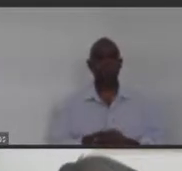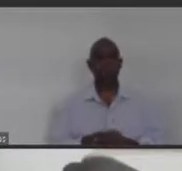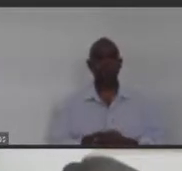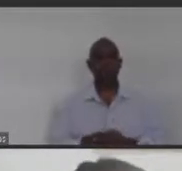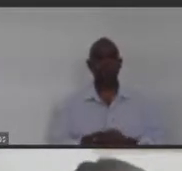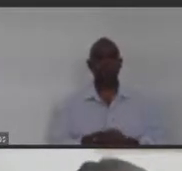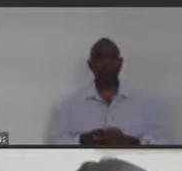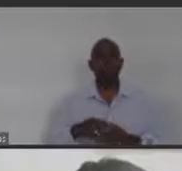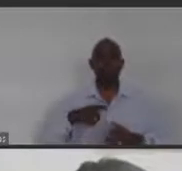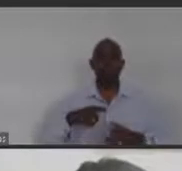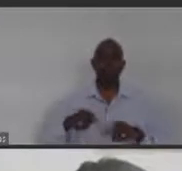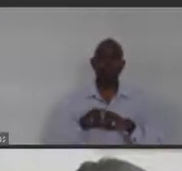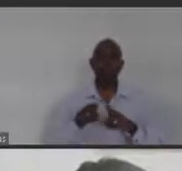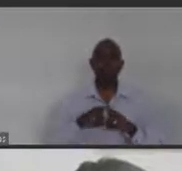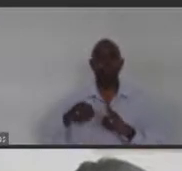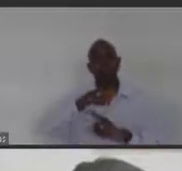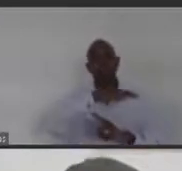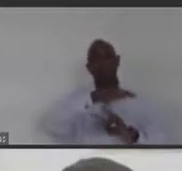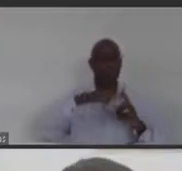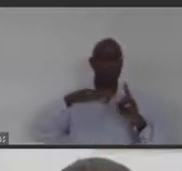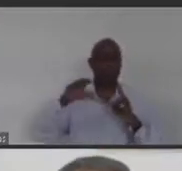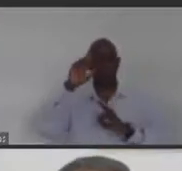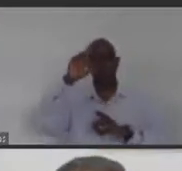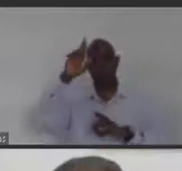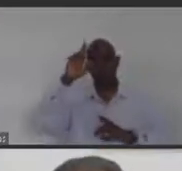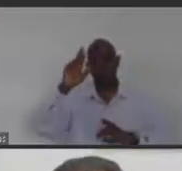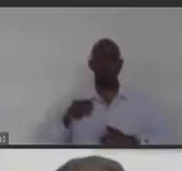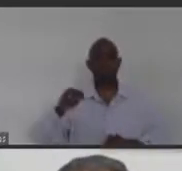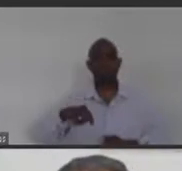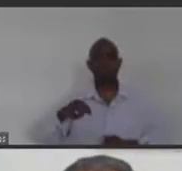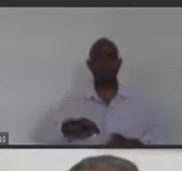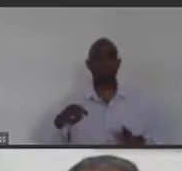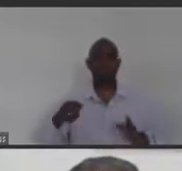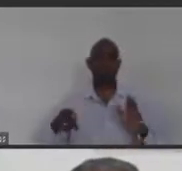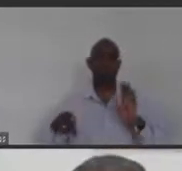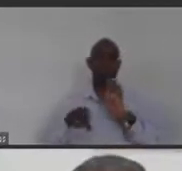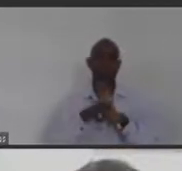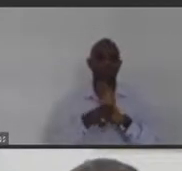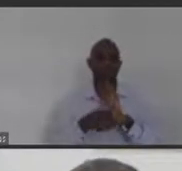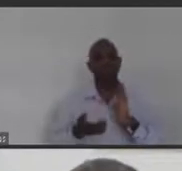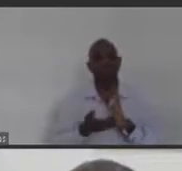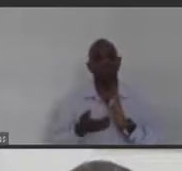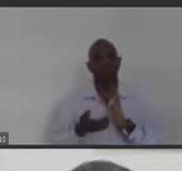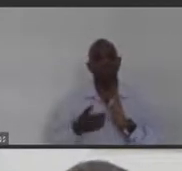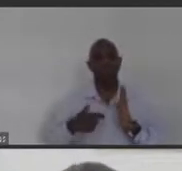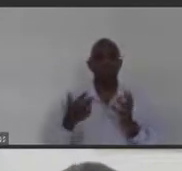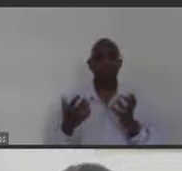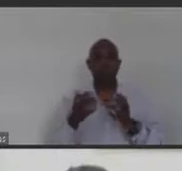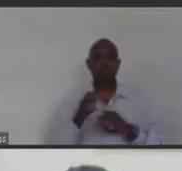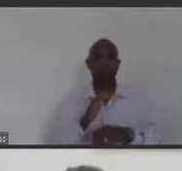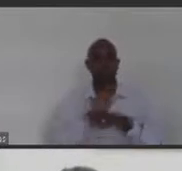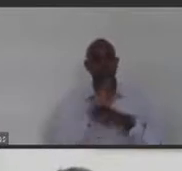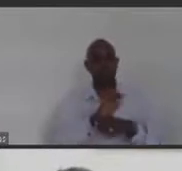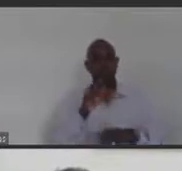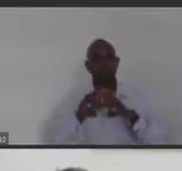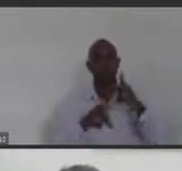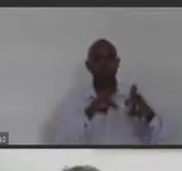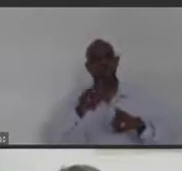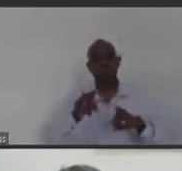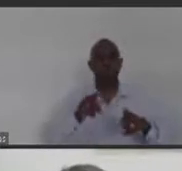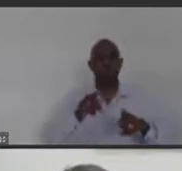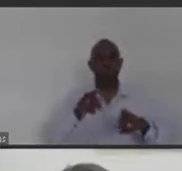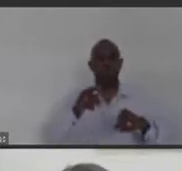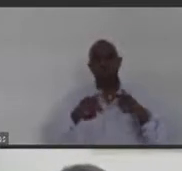Ambiental. Considerando que é de interesse desta Casa de Leis contribuir com melhorias nos serviços públicos prestados para